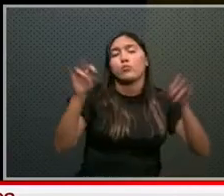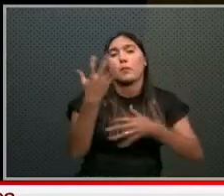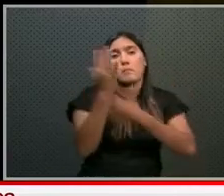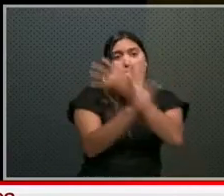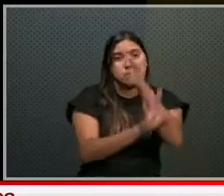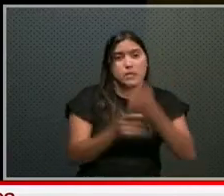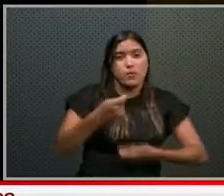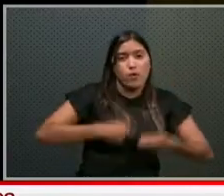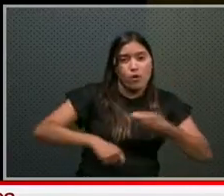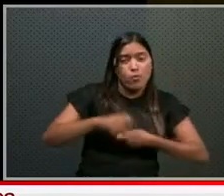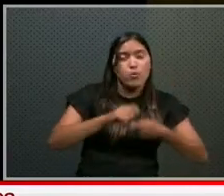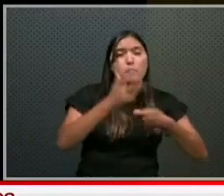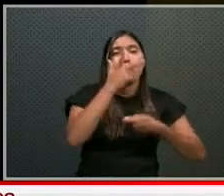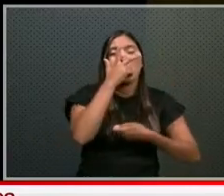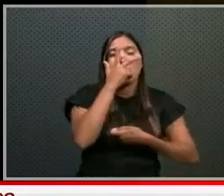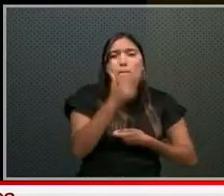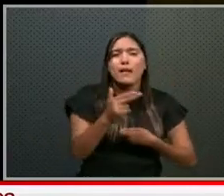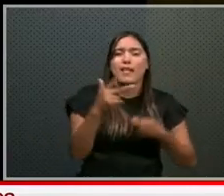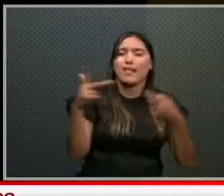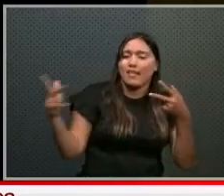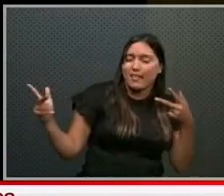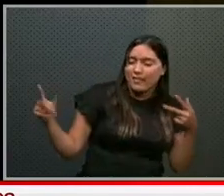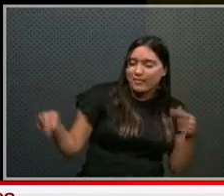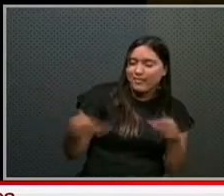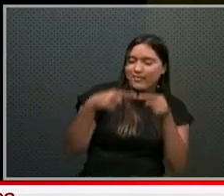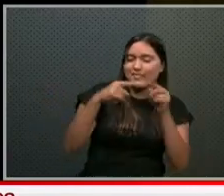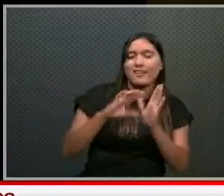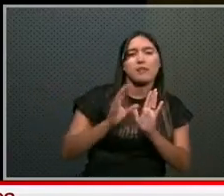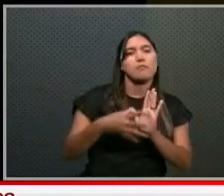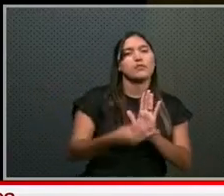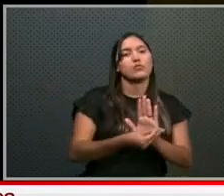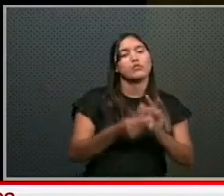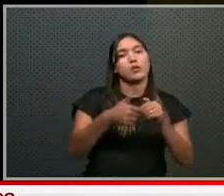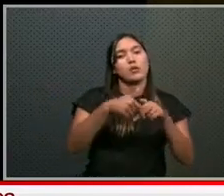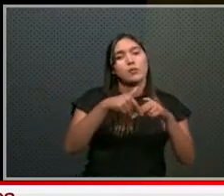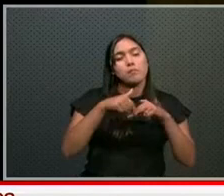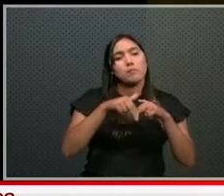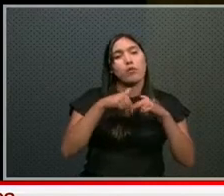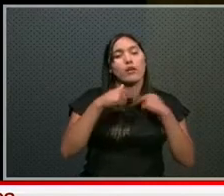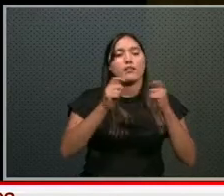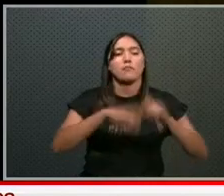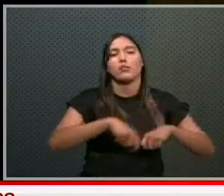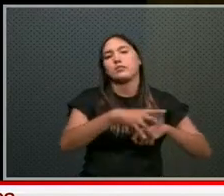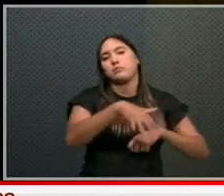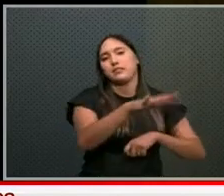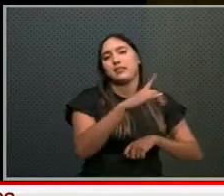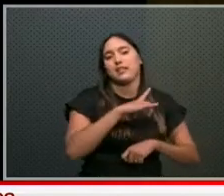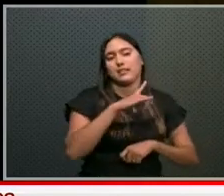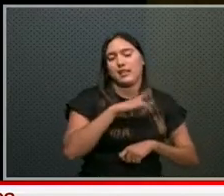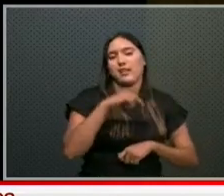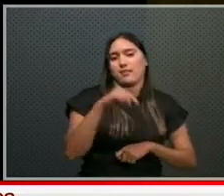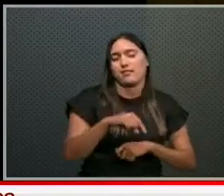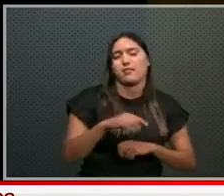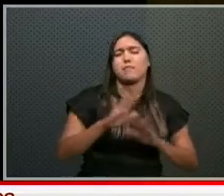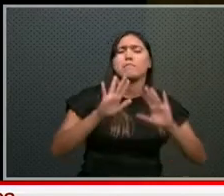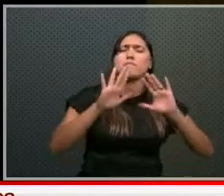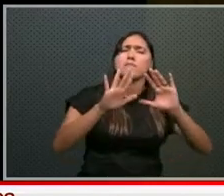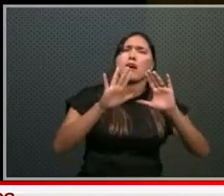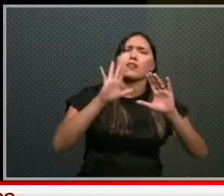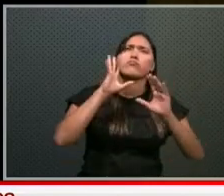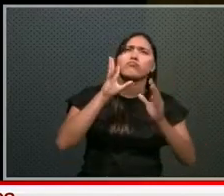parece-me quase sinônimo de Amazônia não é em função das suas megas possibilidades Mas afinal